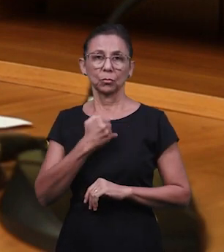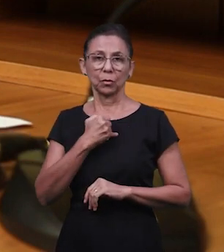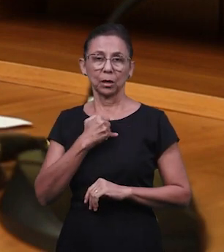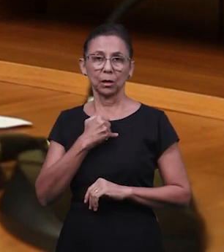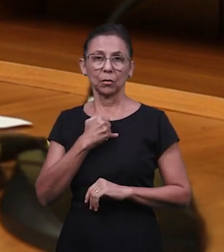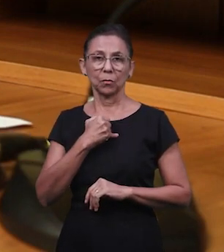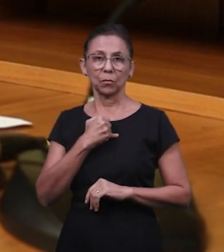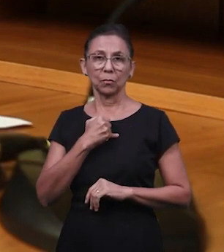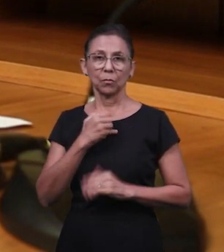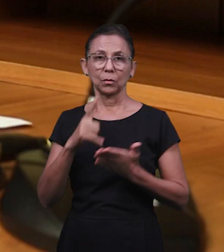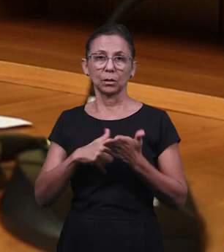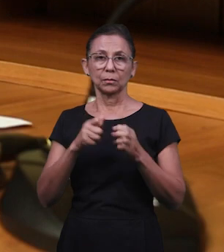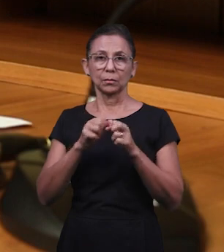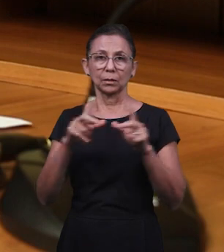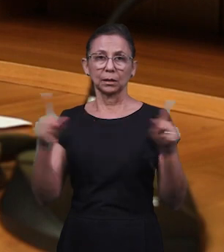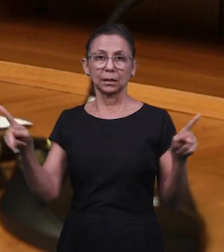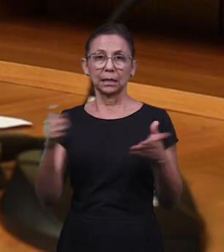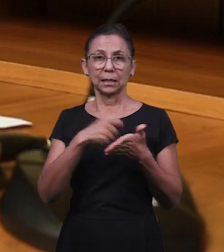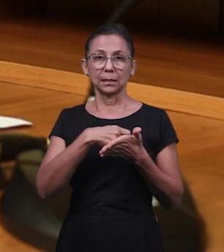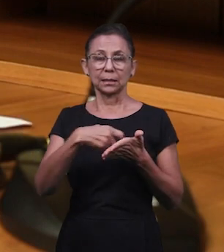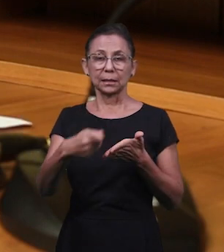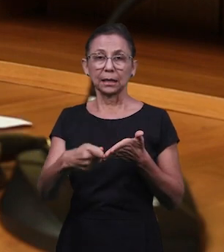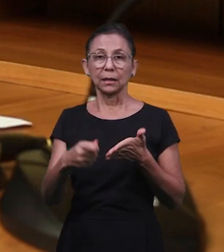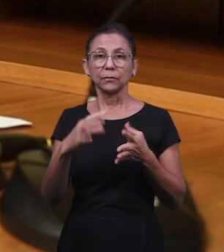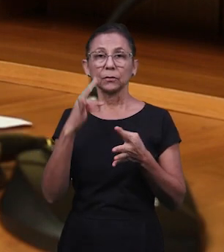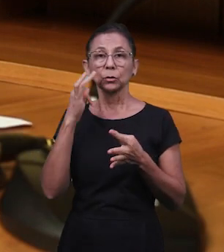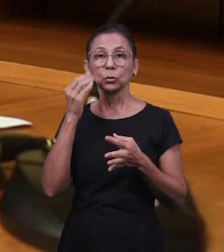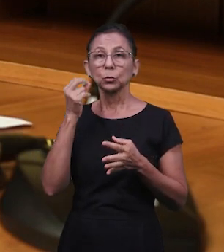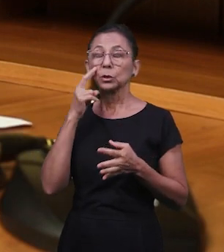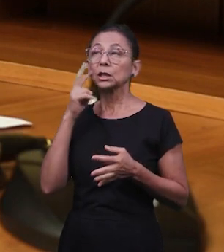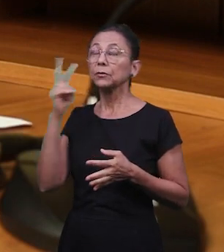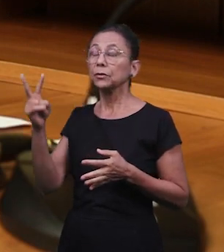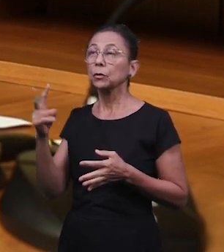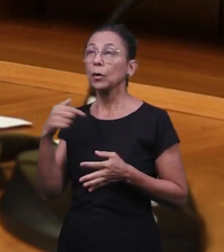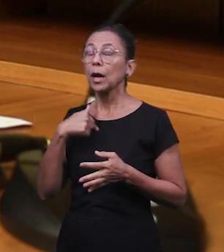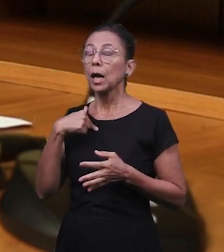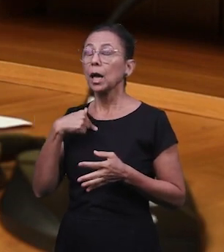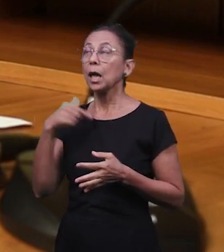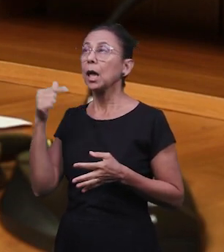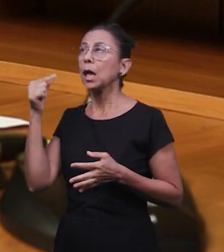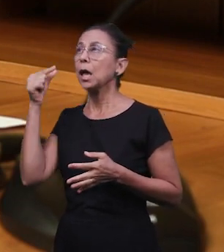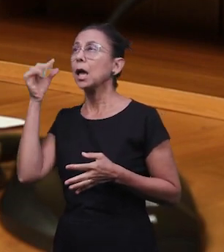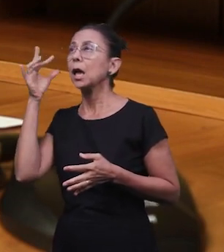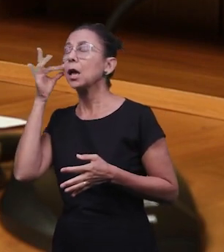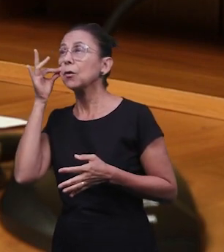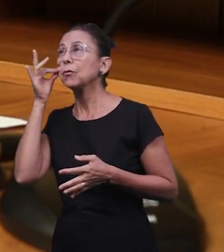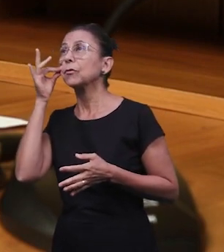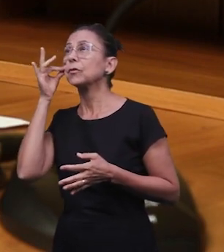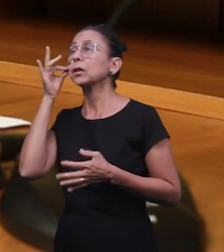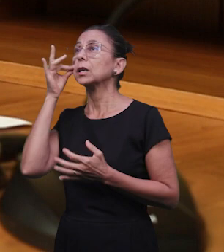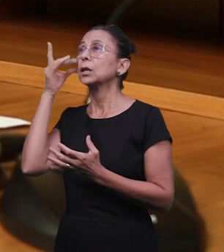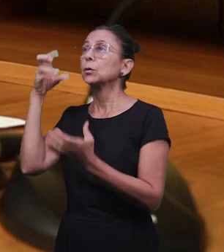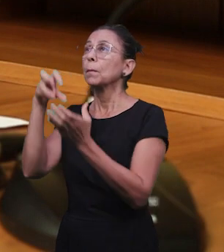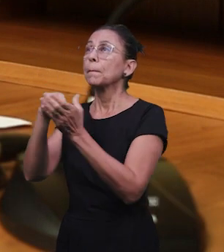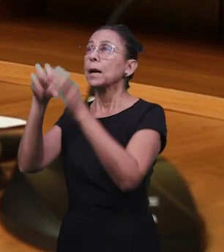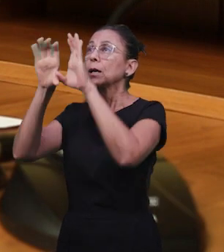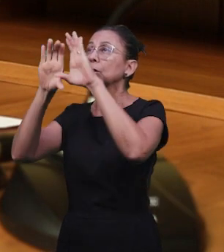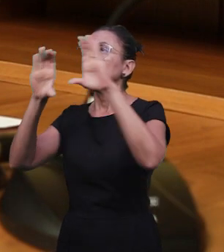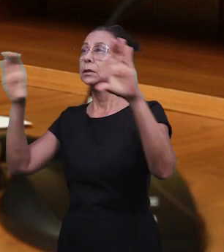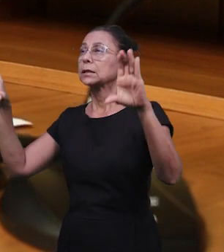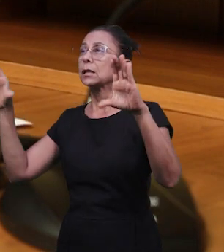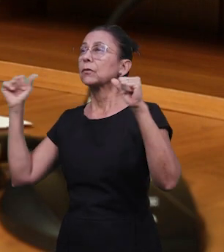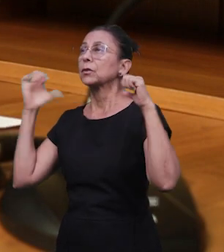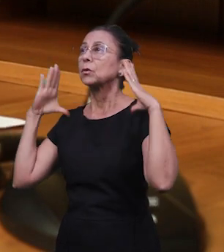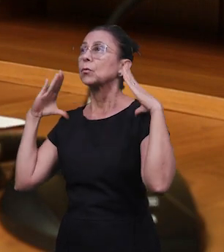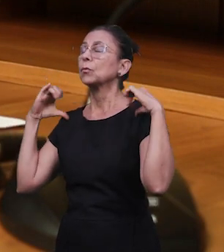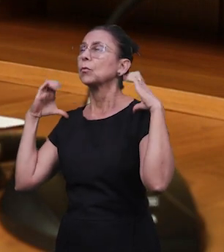escreve o Apocalipse, ele narra o que ele viu. Ele escreve assim: eu vi no meio do céu um anjo que tinha